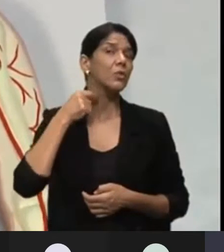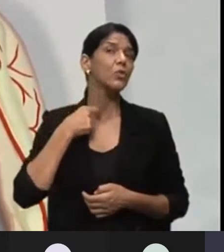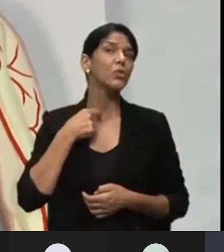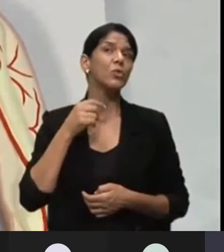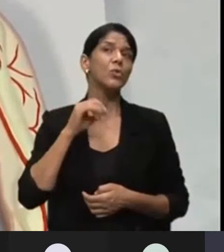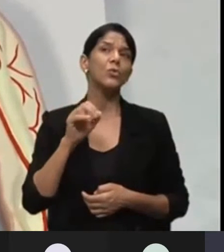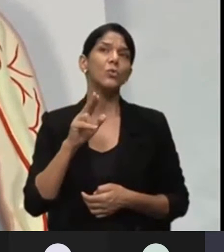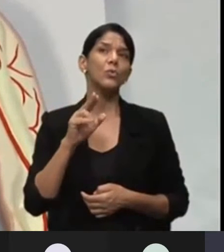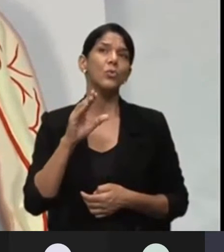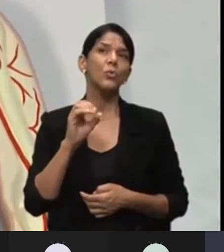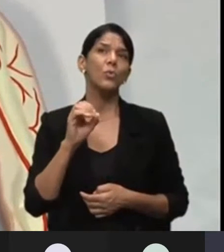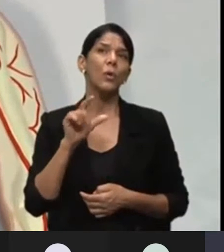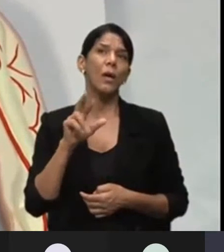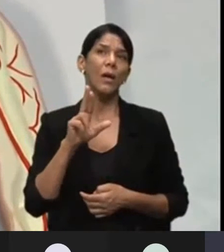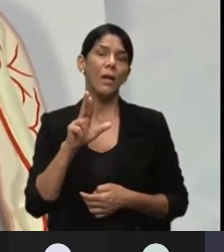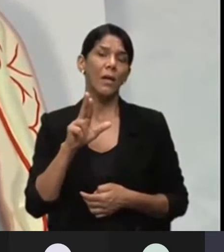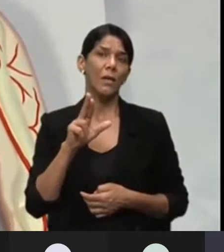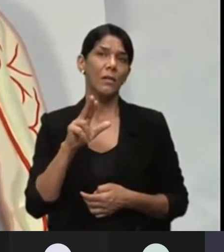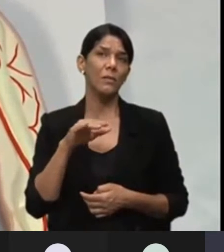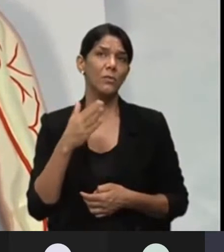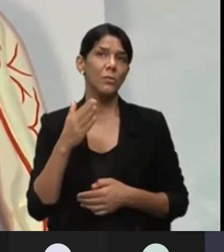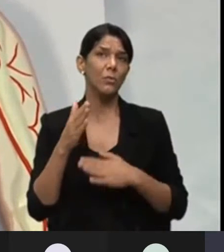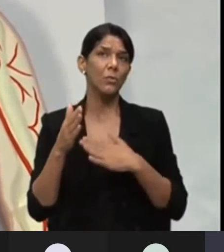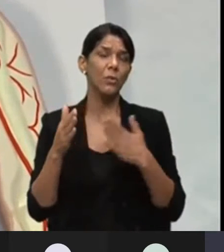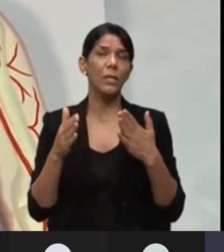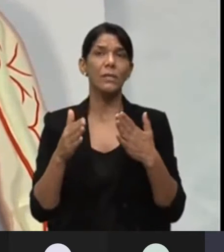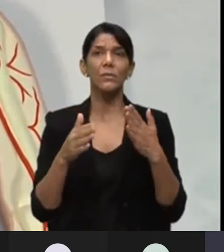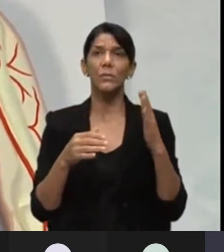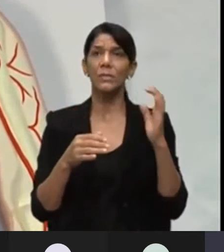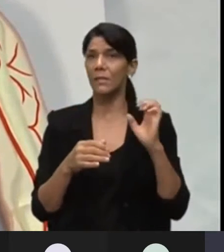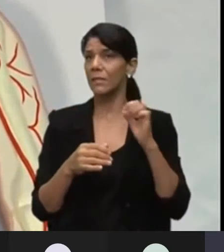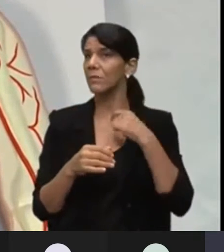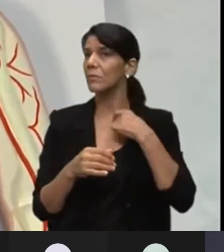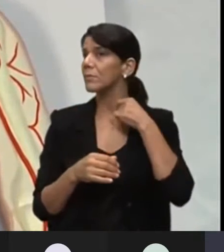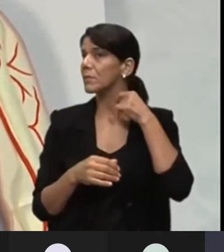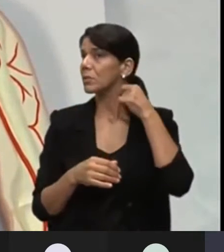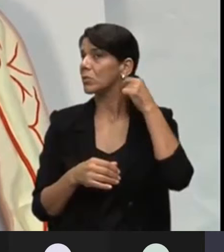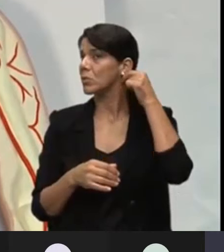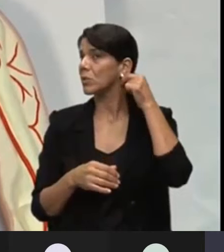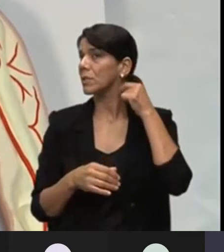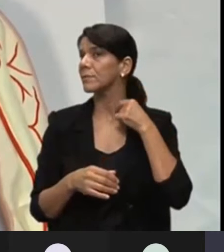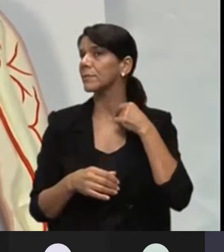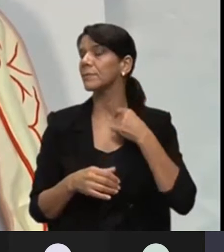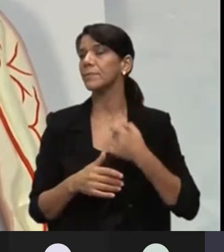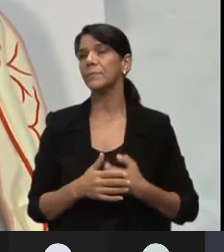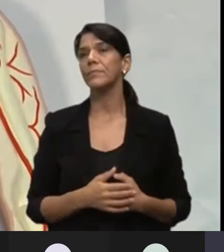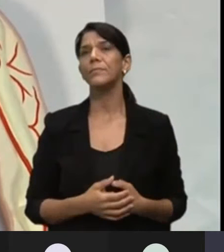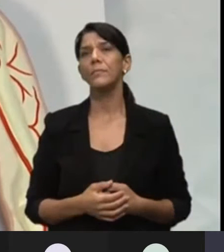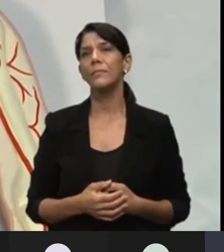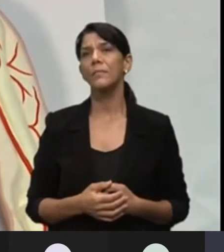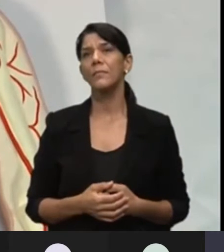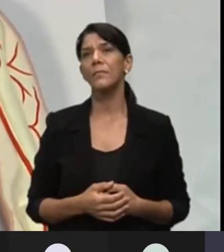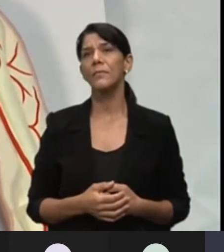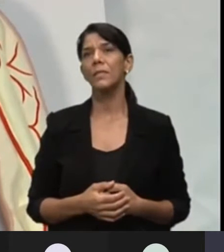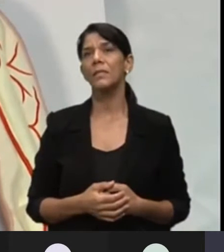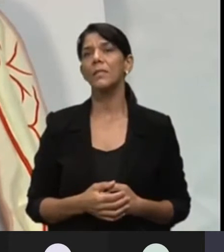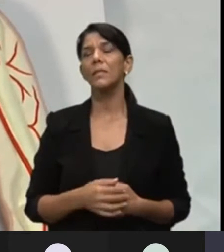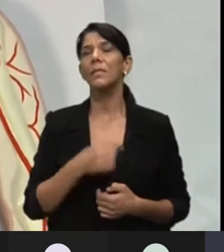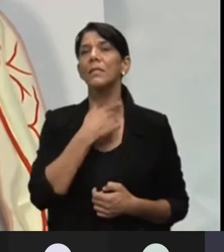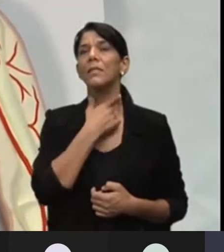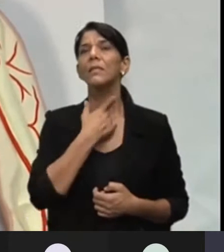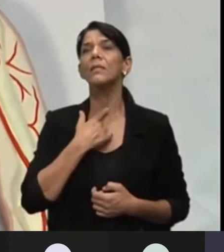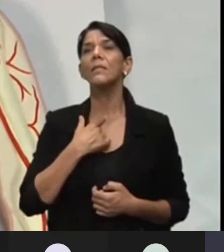A jugular esquerda, no caso aí do nosso manequim, né? E nós temos aqui também